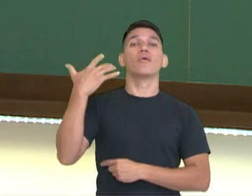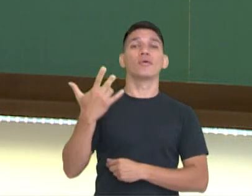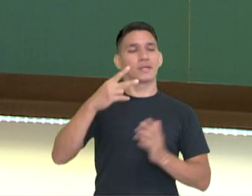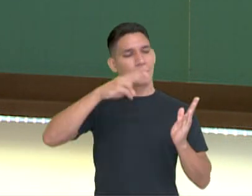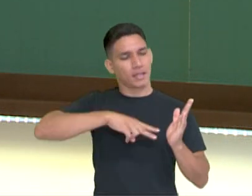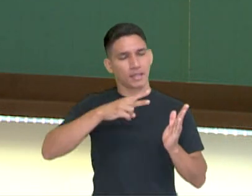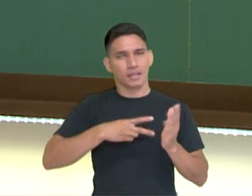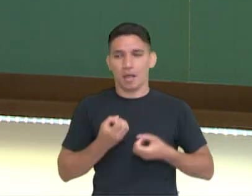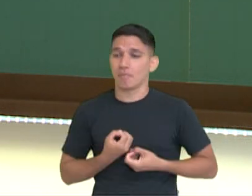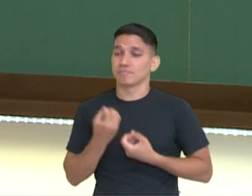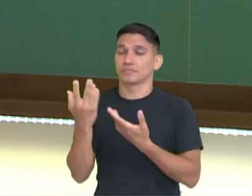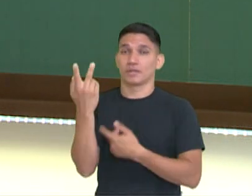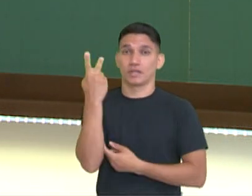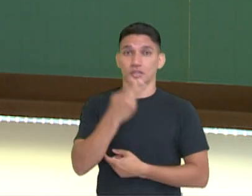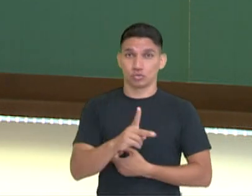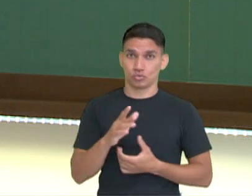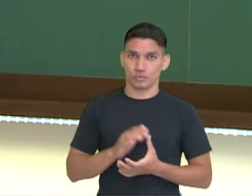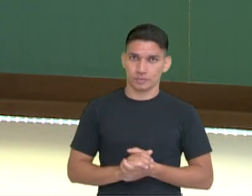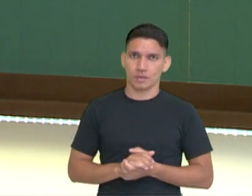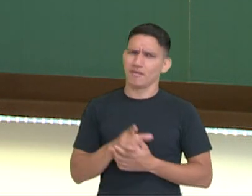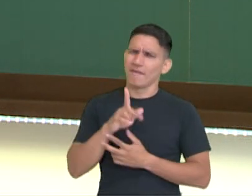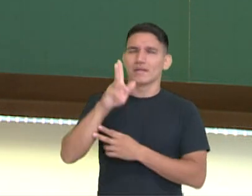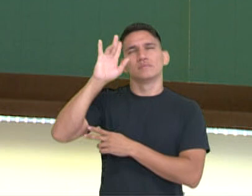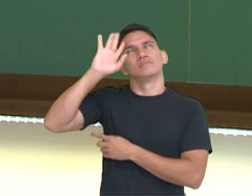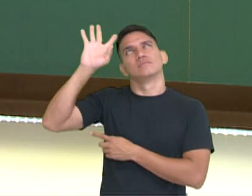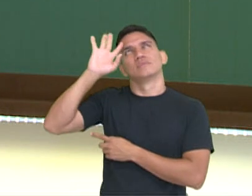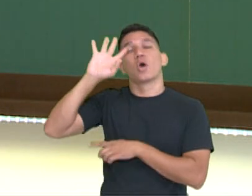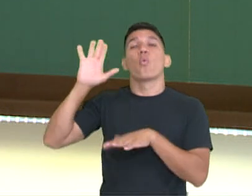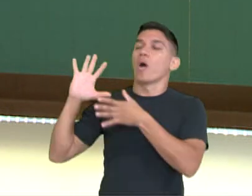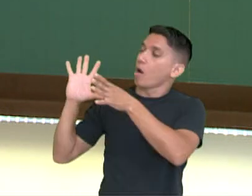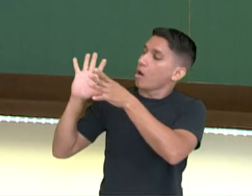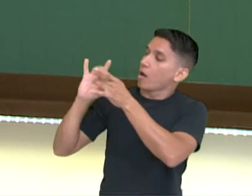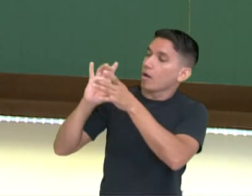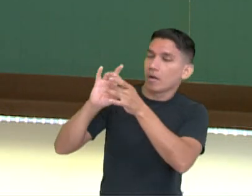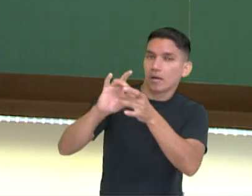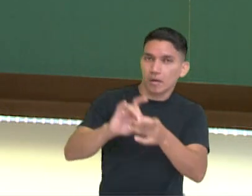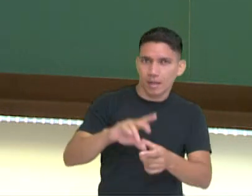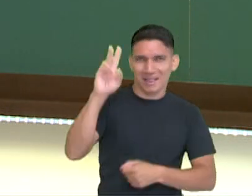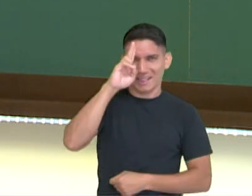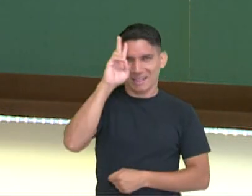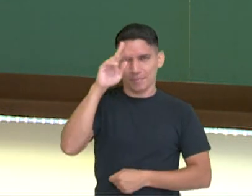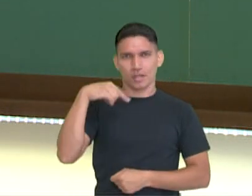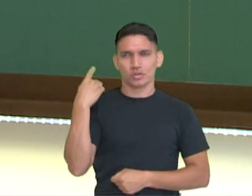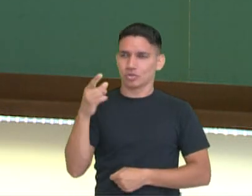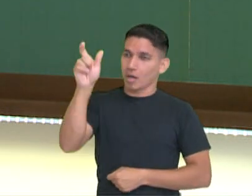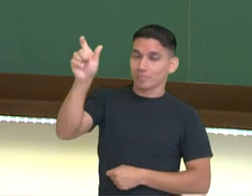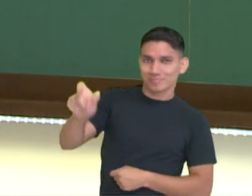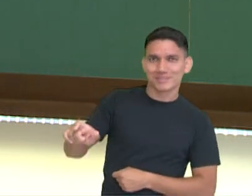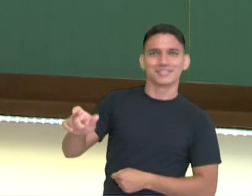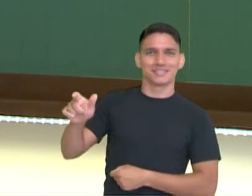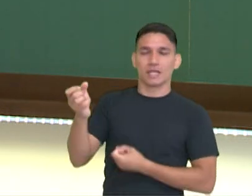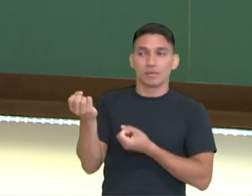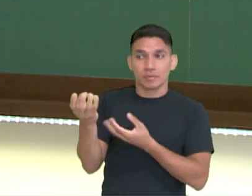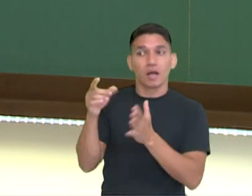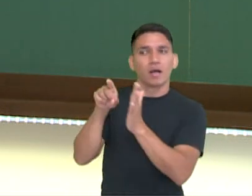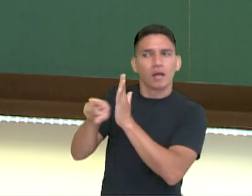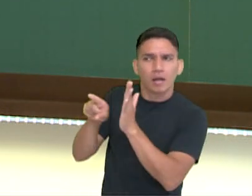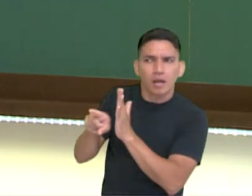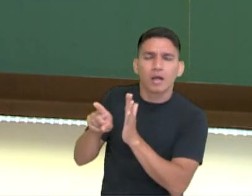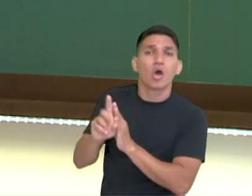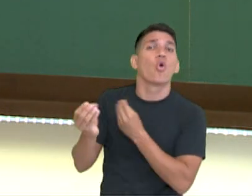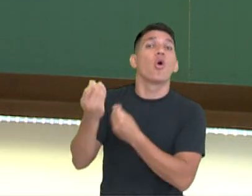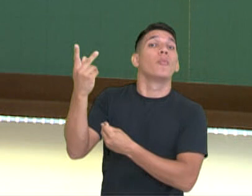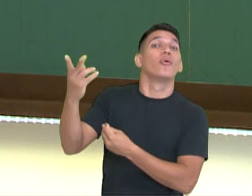produzir sua notícia. Então, você vai pensar nesse contexto, lembre-se da nossa entrevistada ali na notícia, como que ela